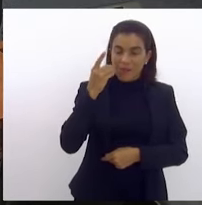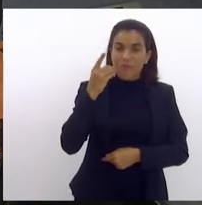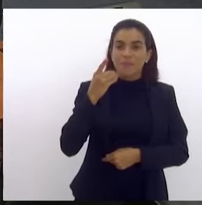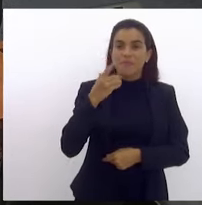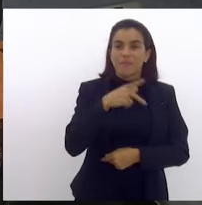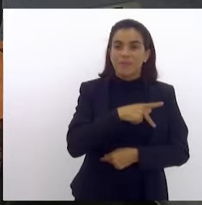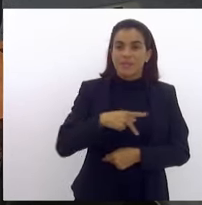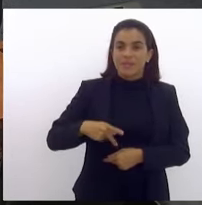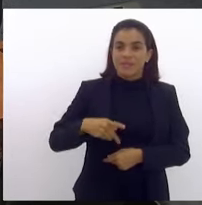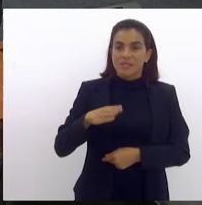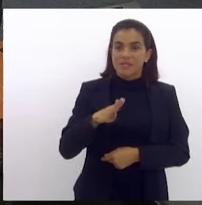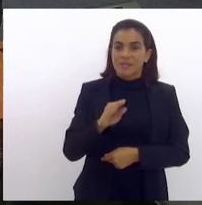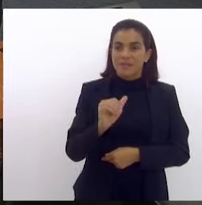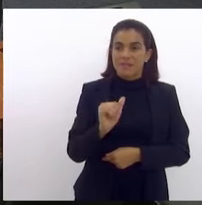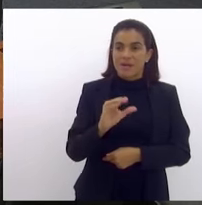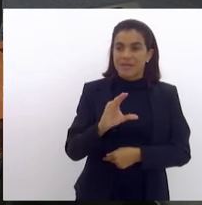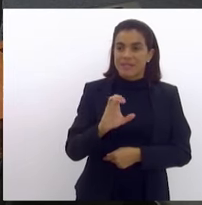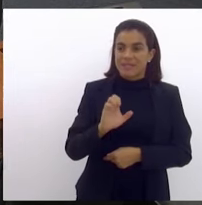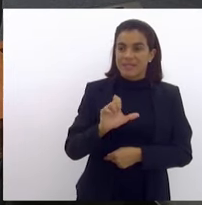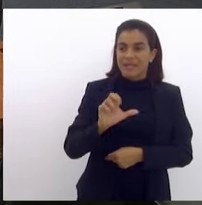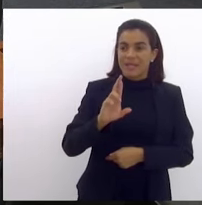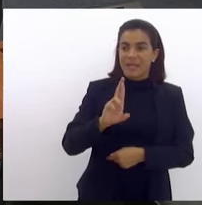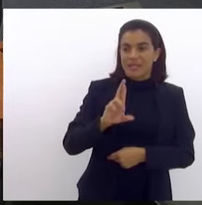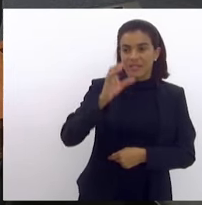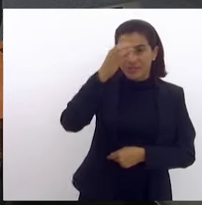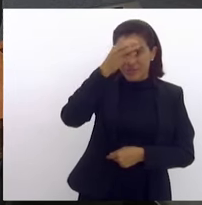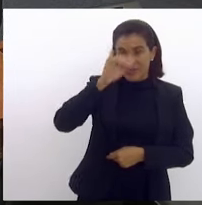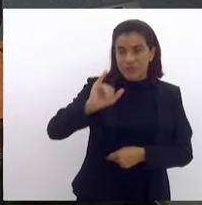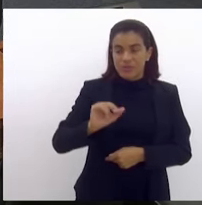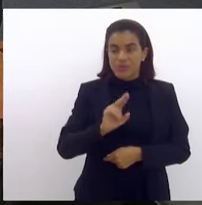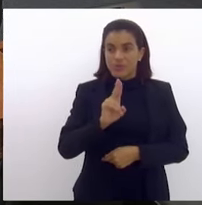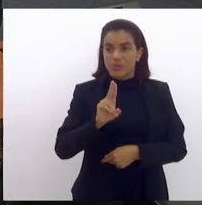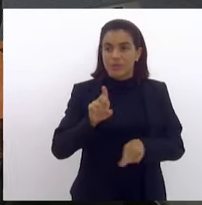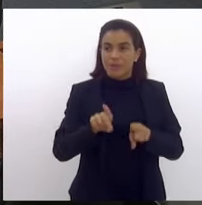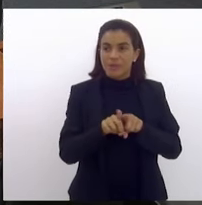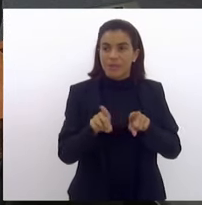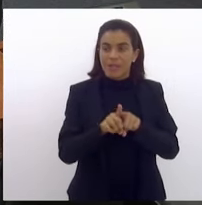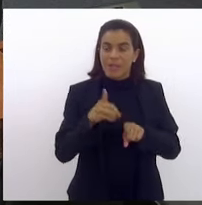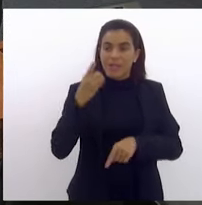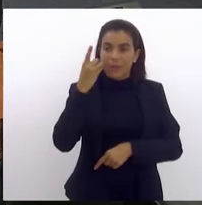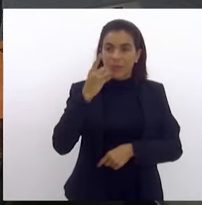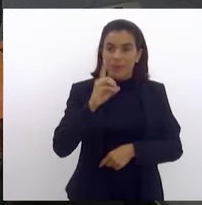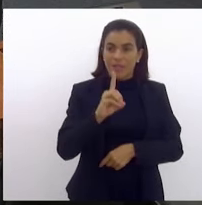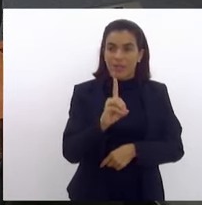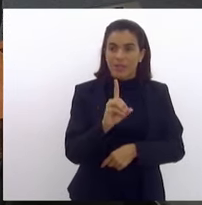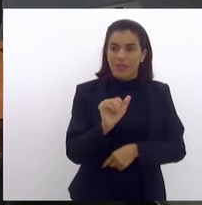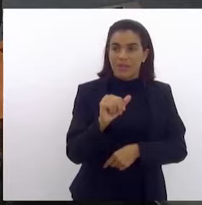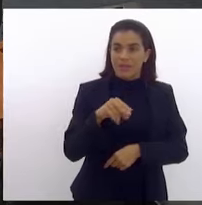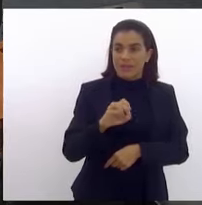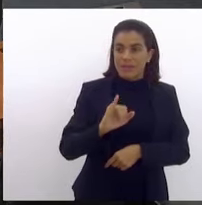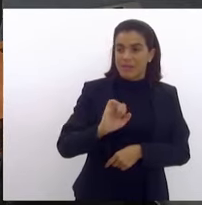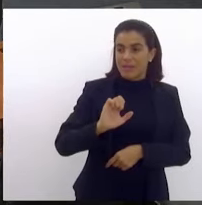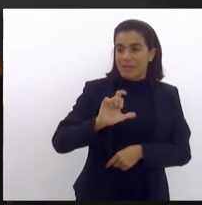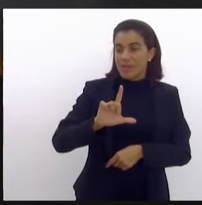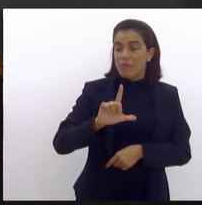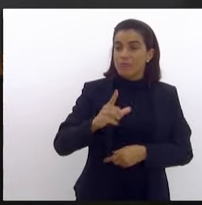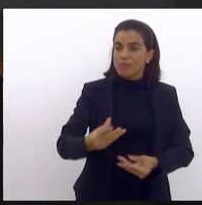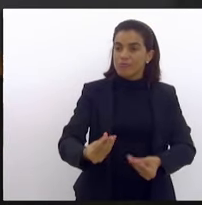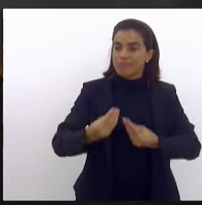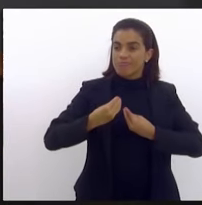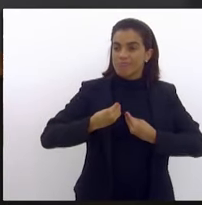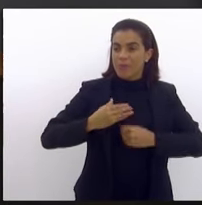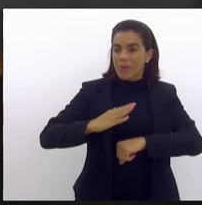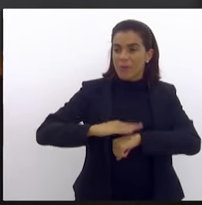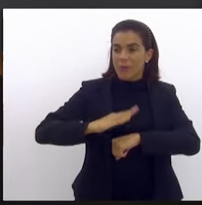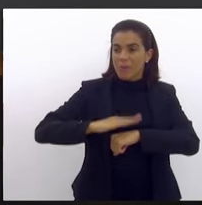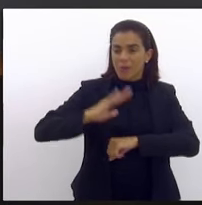Rodrigo Bacelar, à deputada Tiaju e ao deputado Daniel Librelon, por proporcionar esse